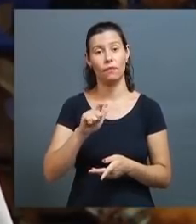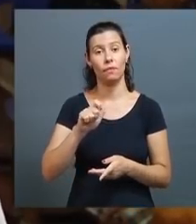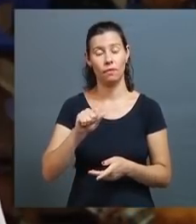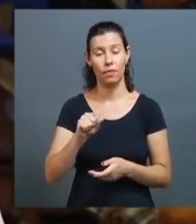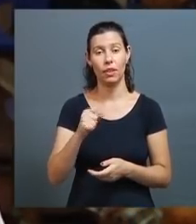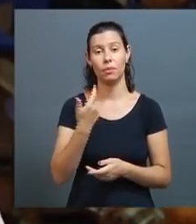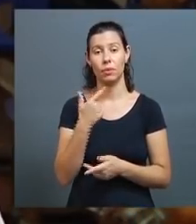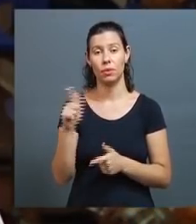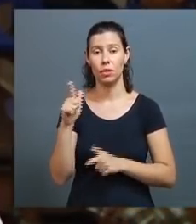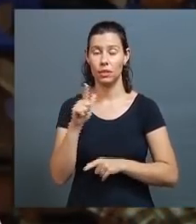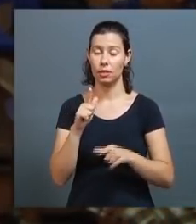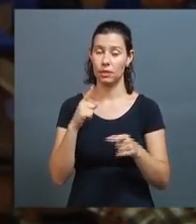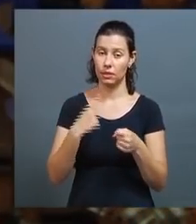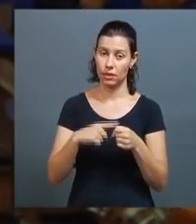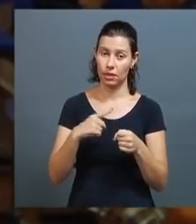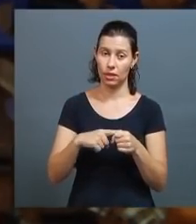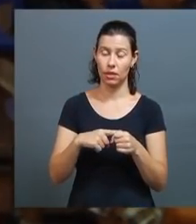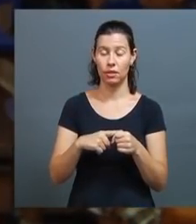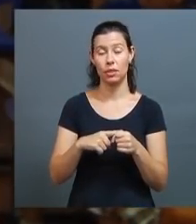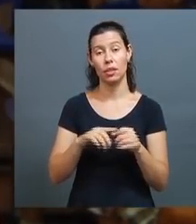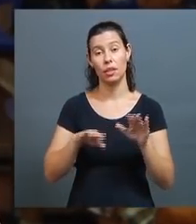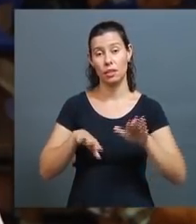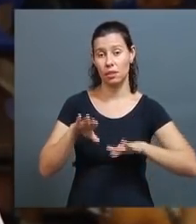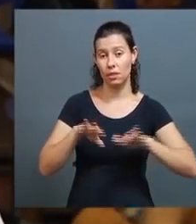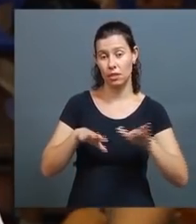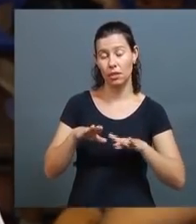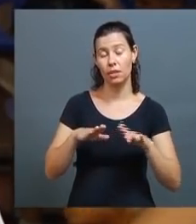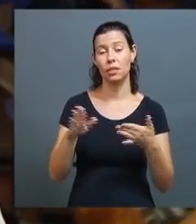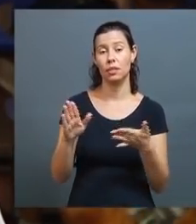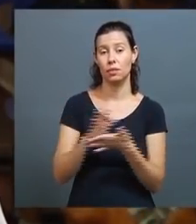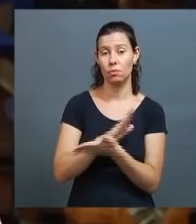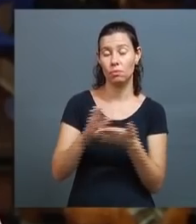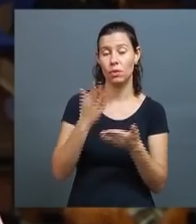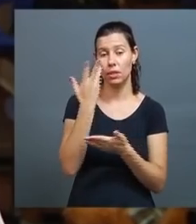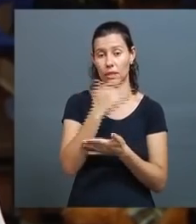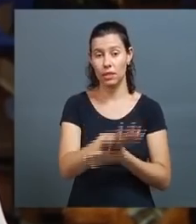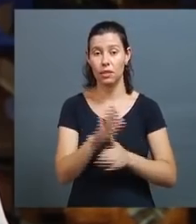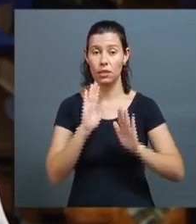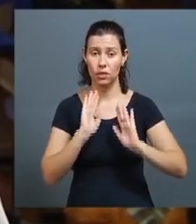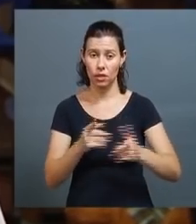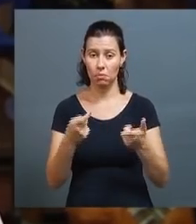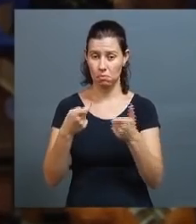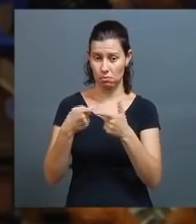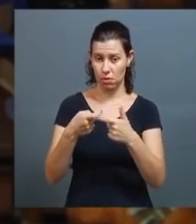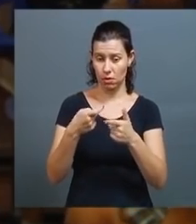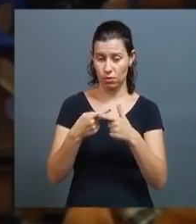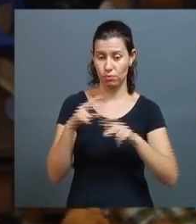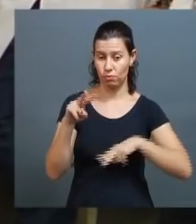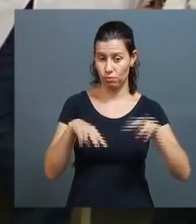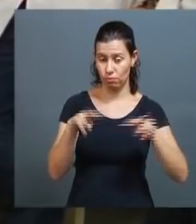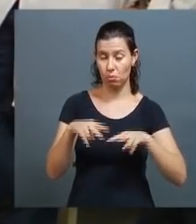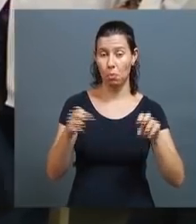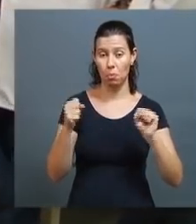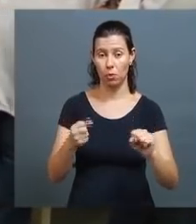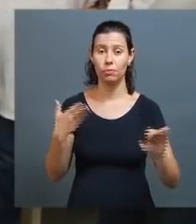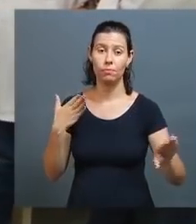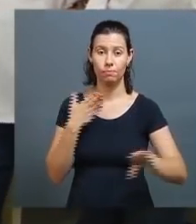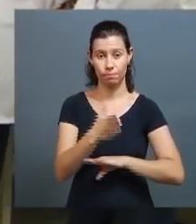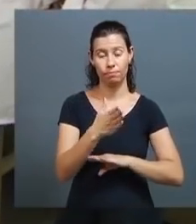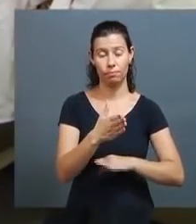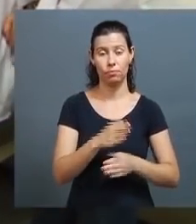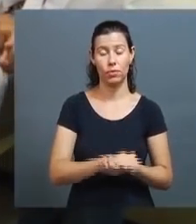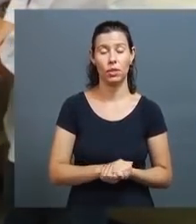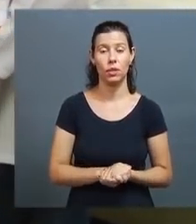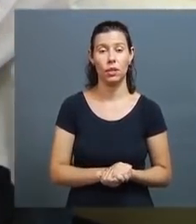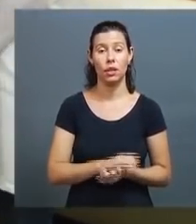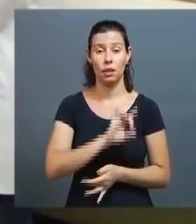E eventualmente alguma criança que está aqui dentro, que foi atendido por algum neurologista, pode vir direto. O caso de cada